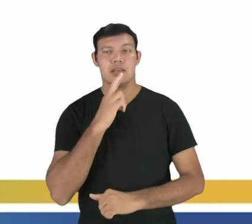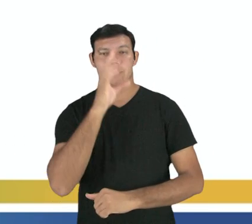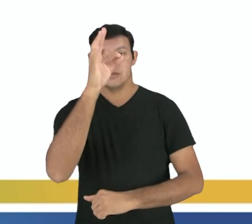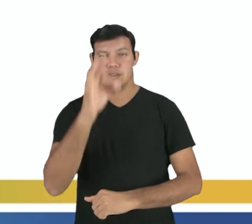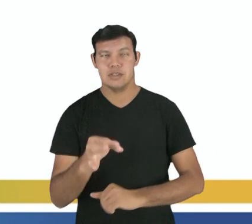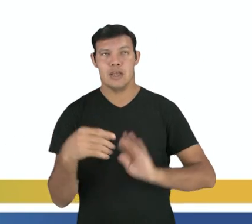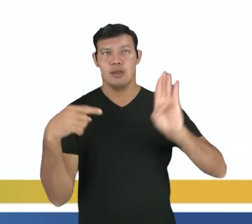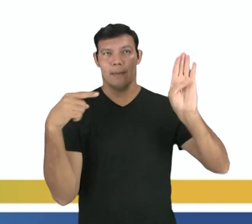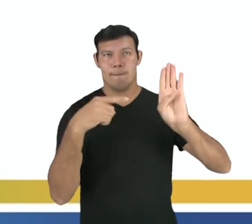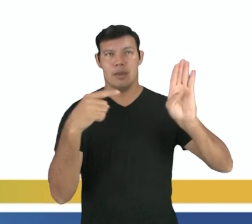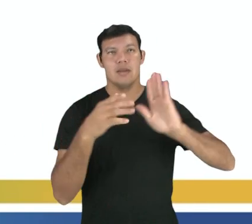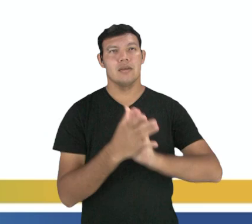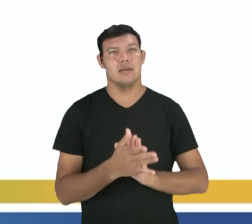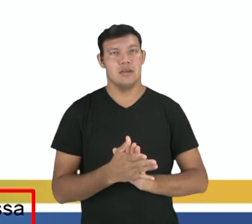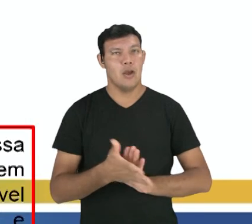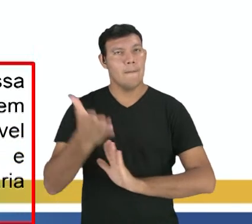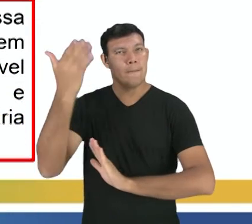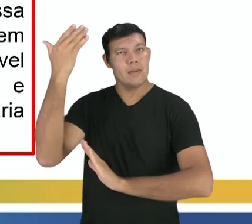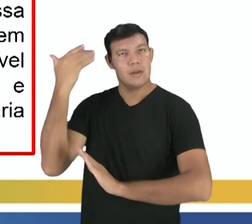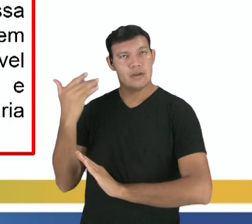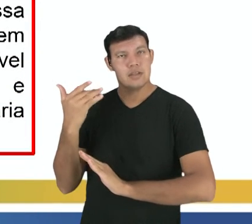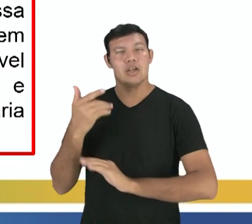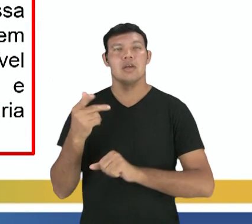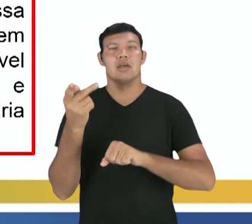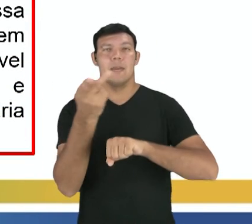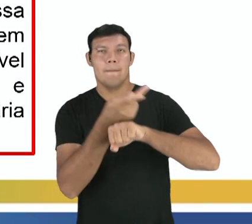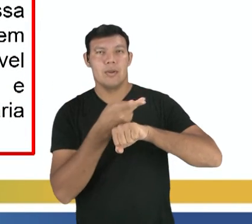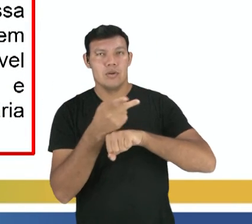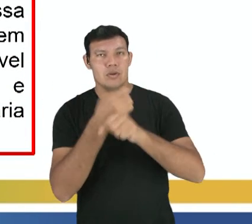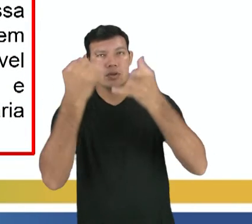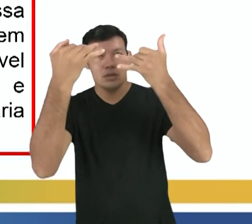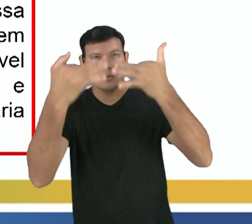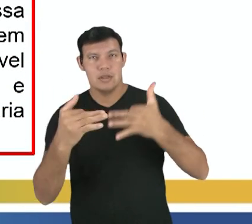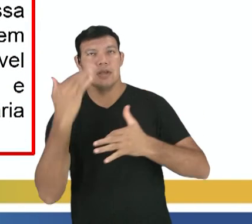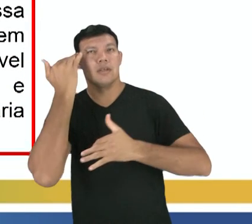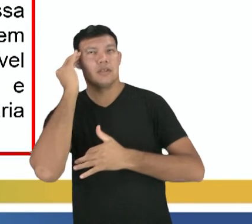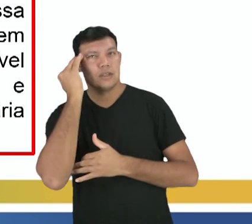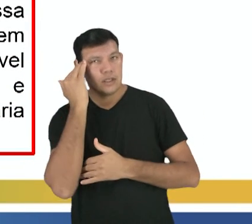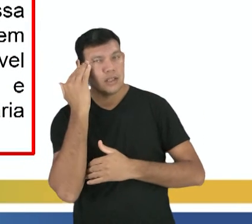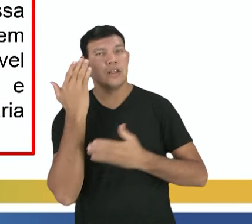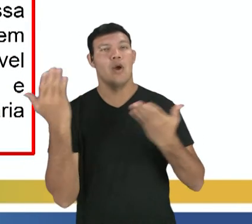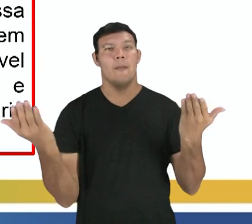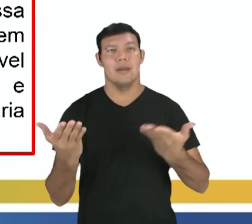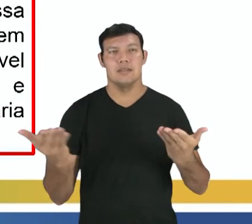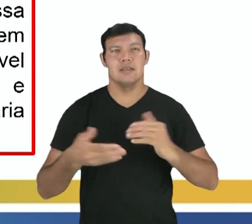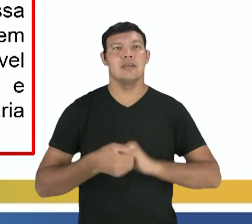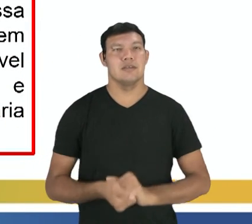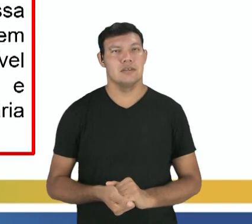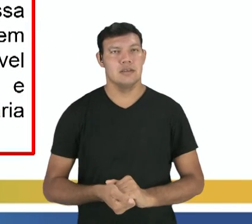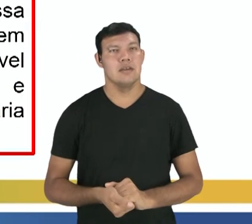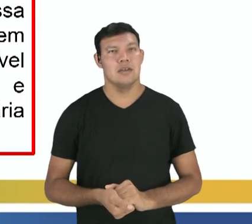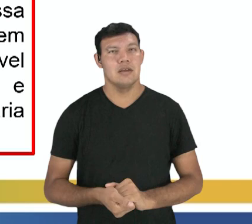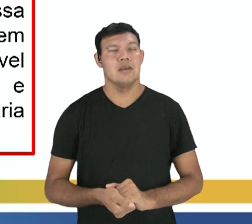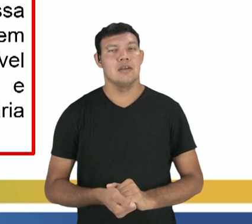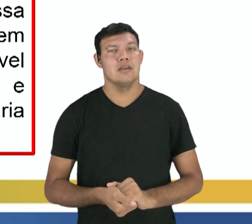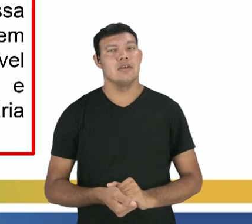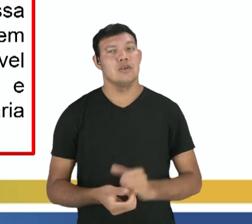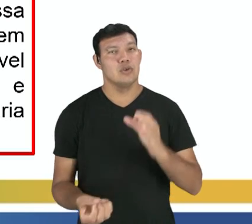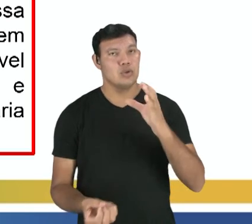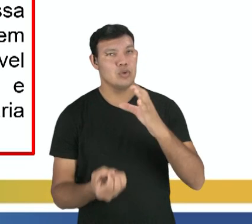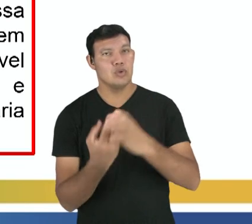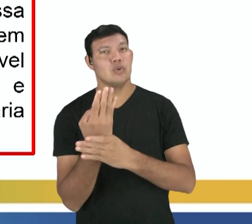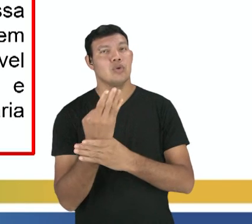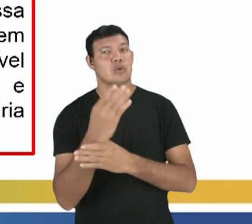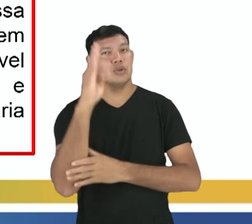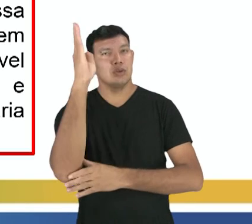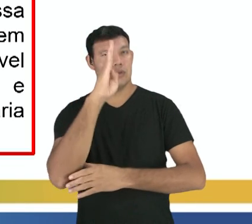de compreender e explicar o presente. Tá? Então, nasceu aqui, né, no Brasil poucos anos